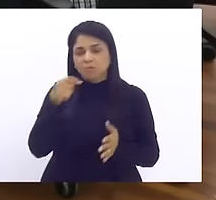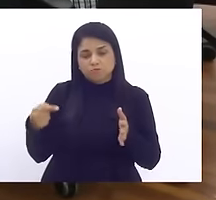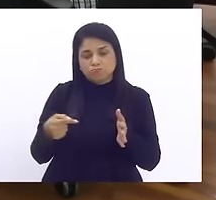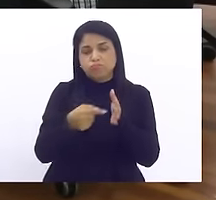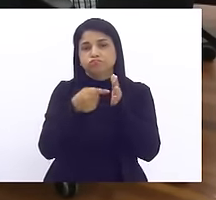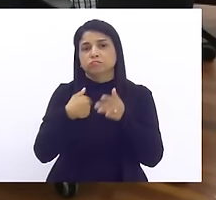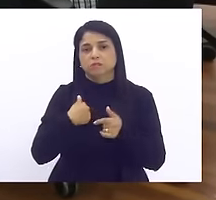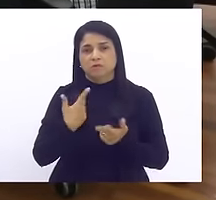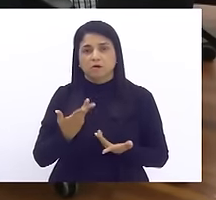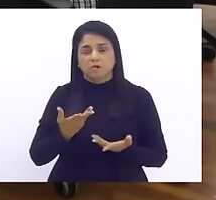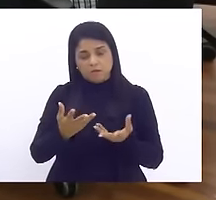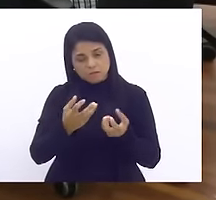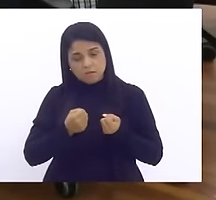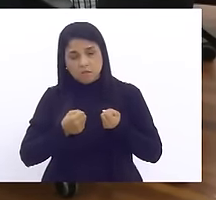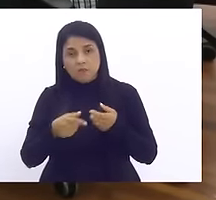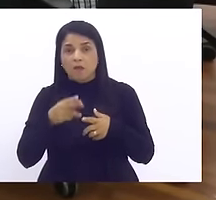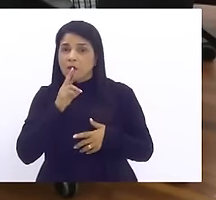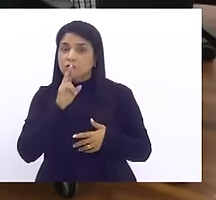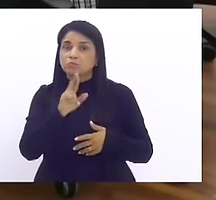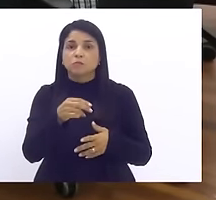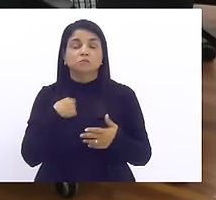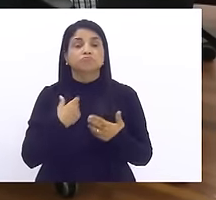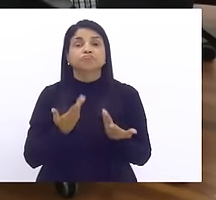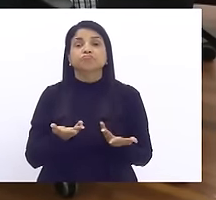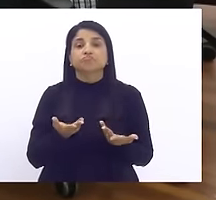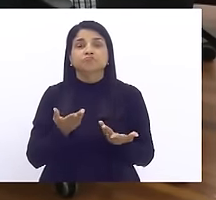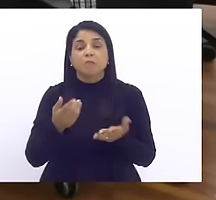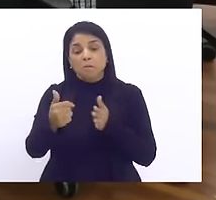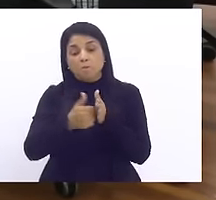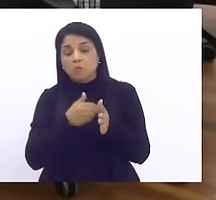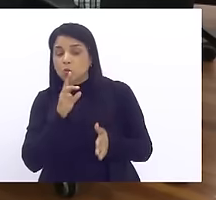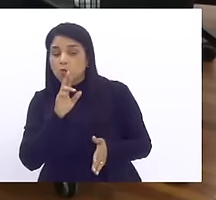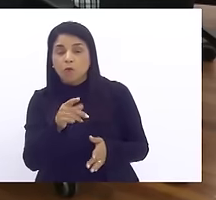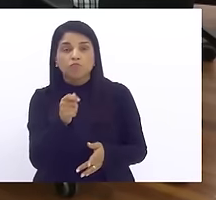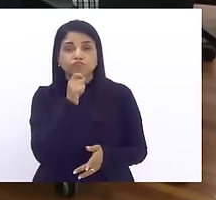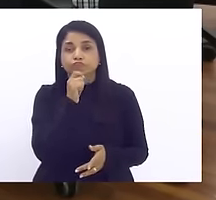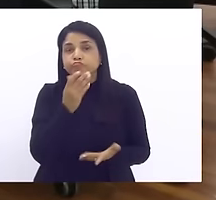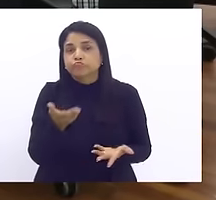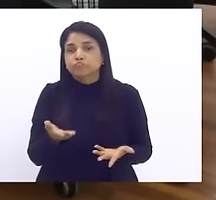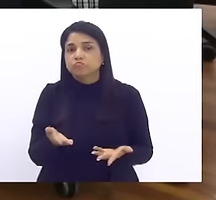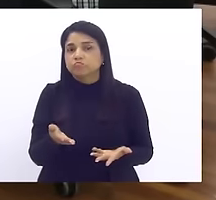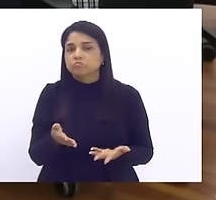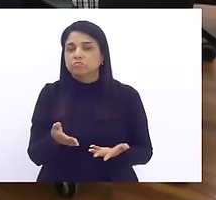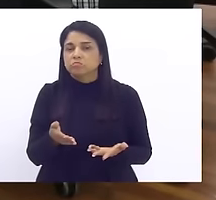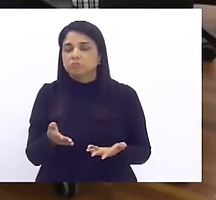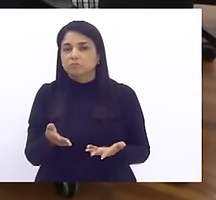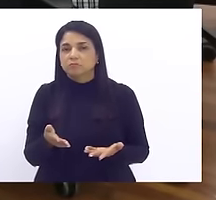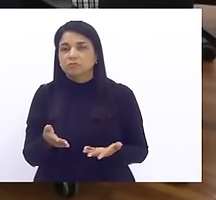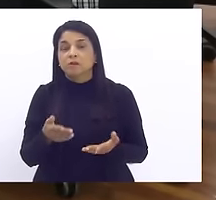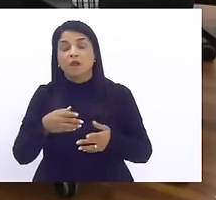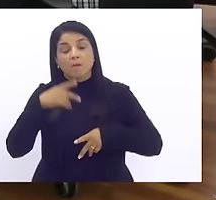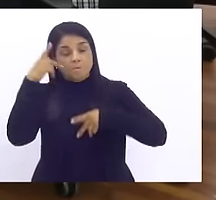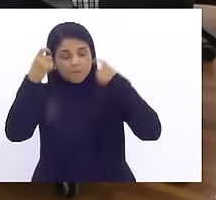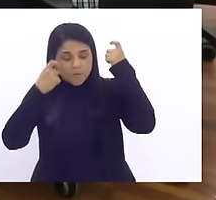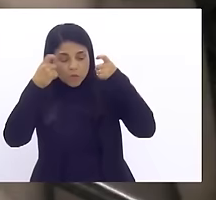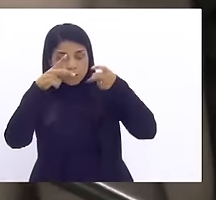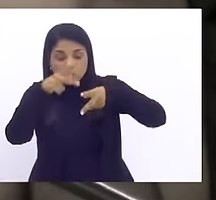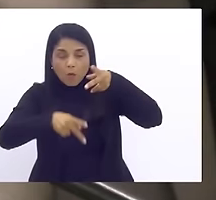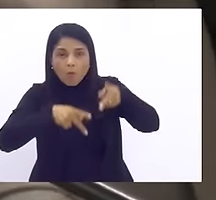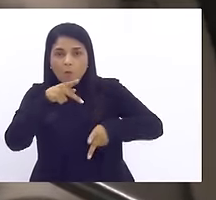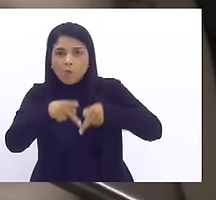o médico e a pergunta não foi respondida e o Rafael falou uma coisa muito interessante a preocupação com a população